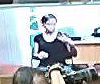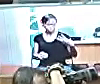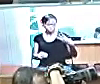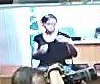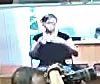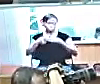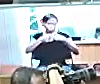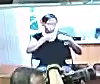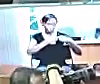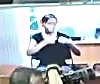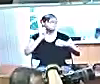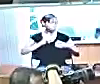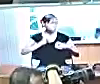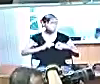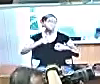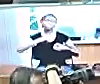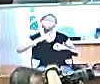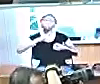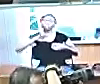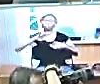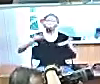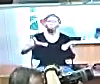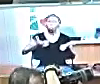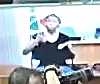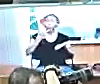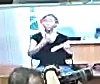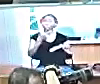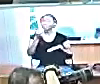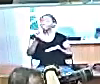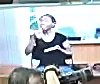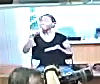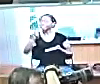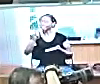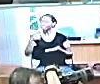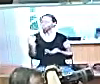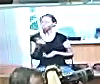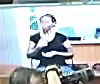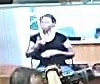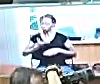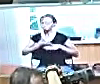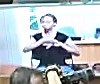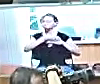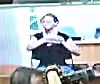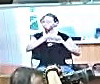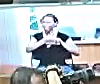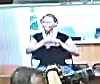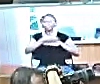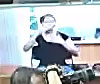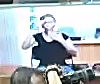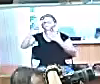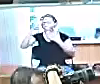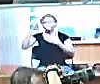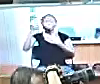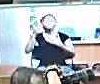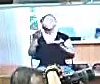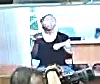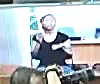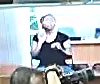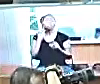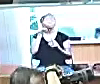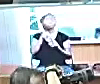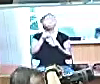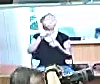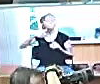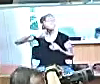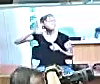gerais nós hoje conseguimos chegar 215 então isso é muito importante isso é gratificante ea nossa meta é chegar a mais porque